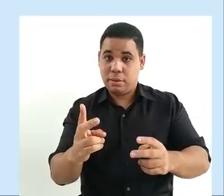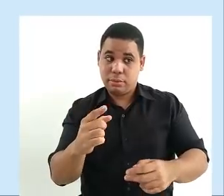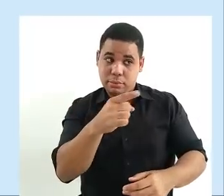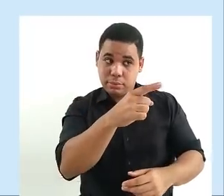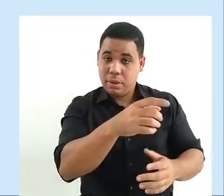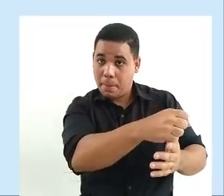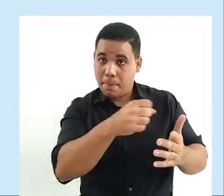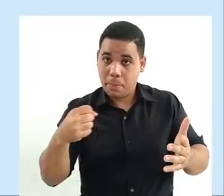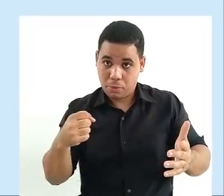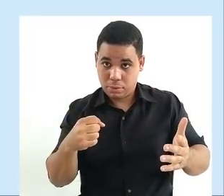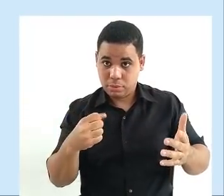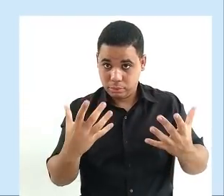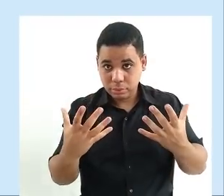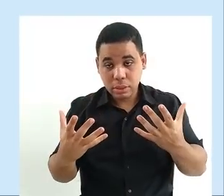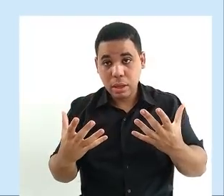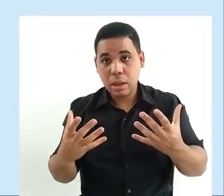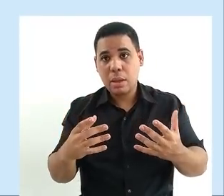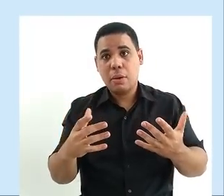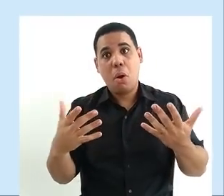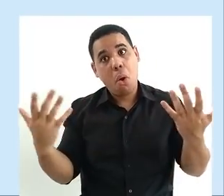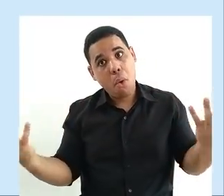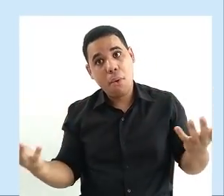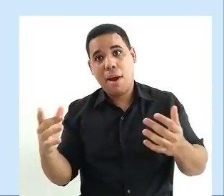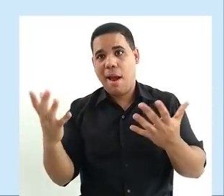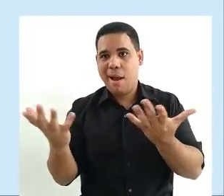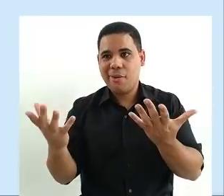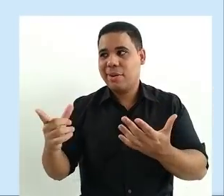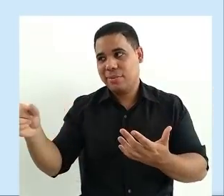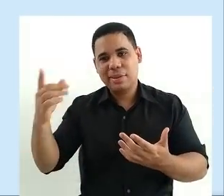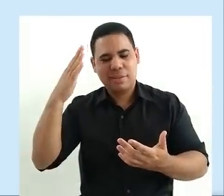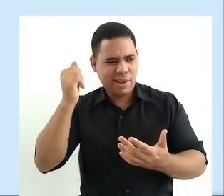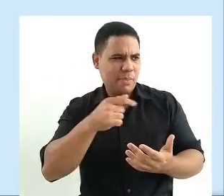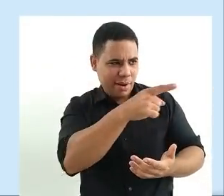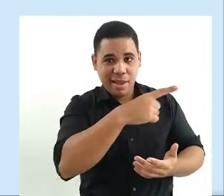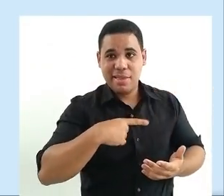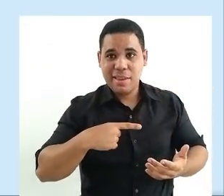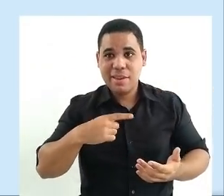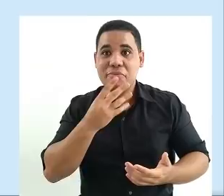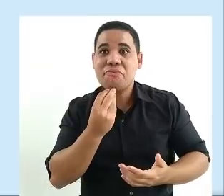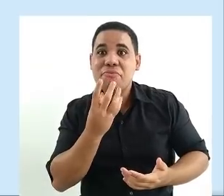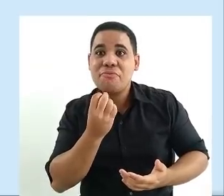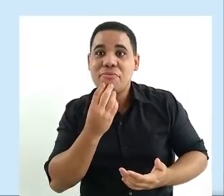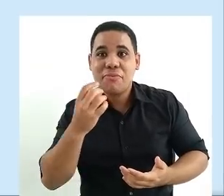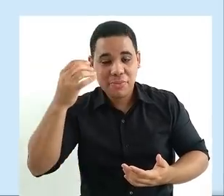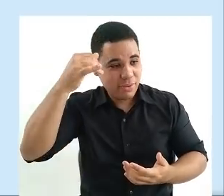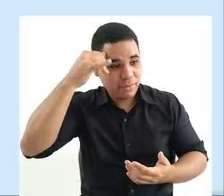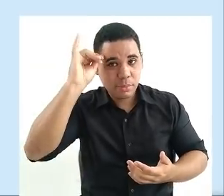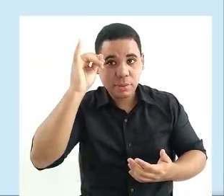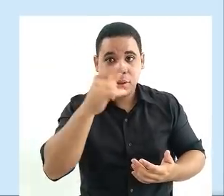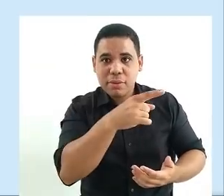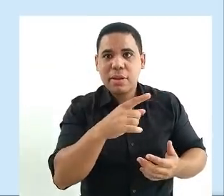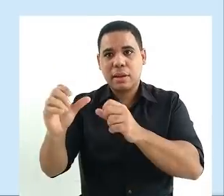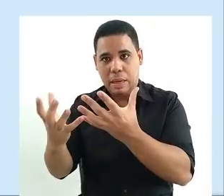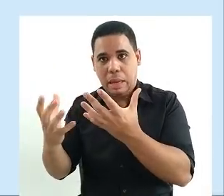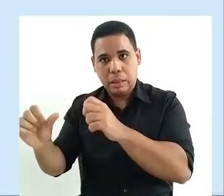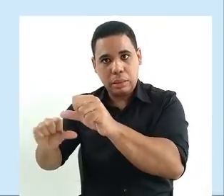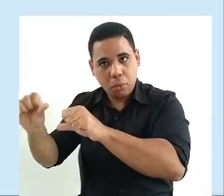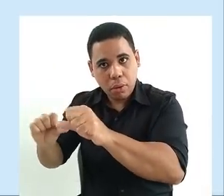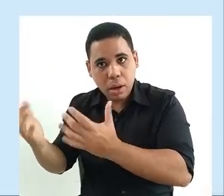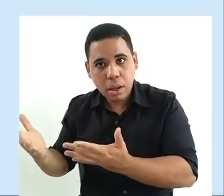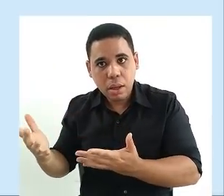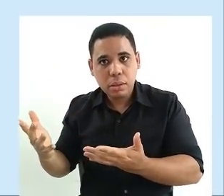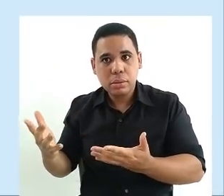sabendo que essa porta que eu abri tem um body, você quer trocar por outra porta. Então, os candidatos ficavam